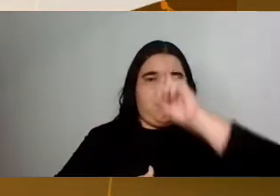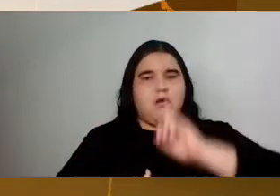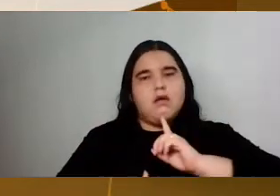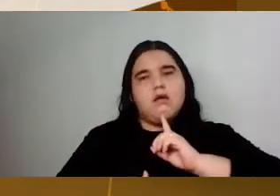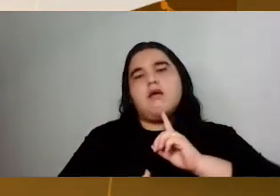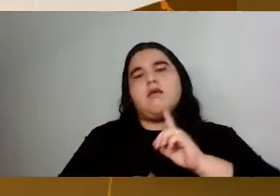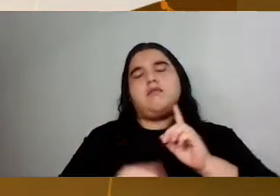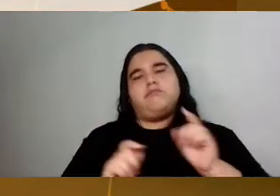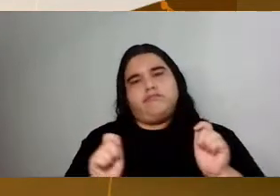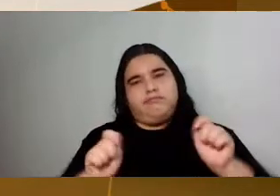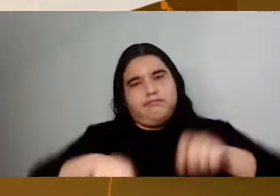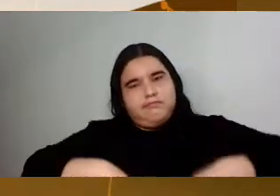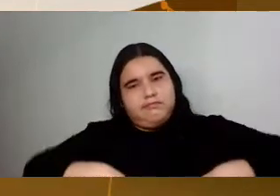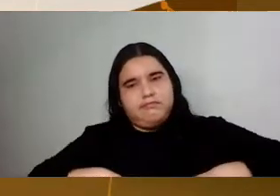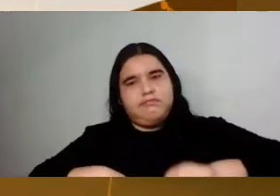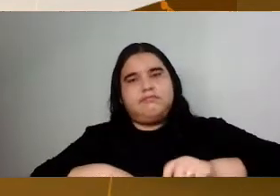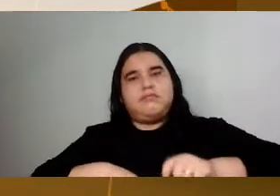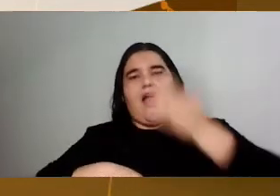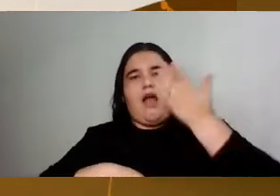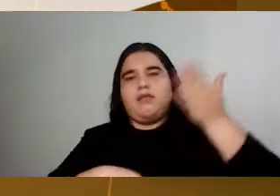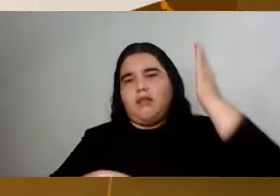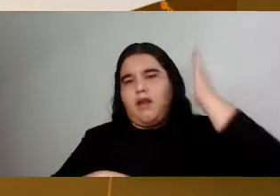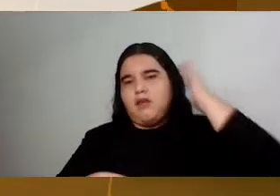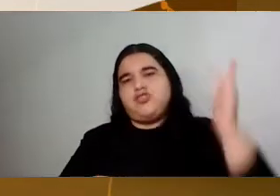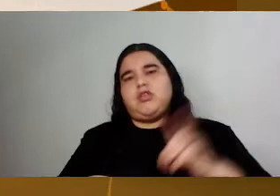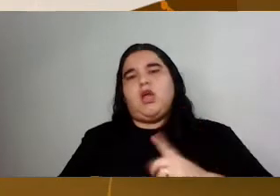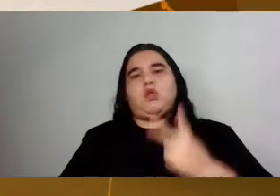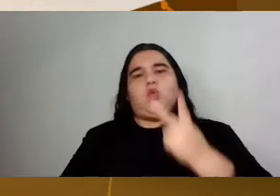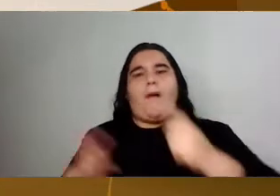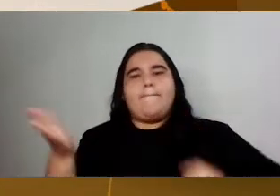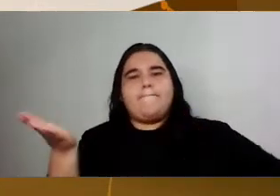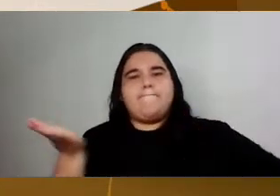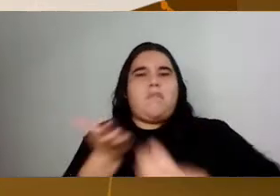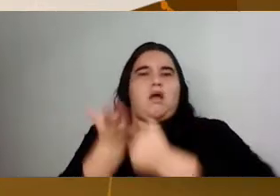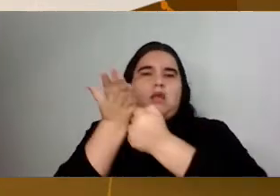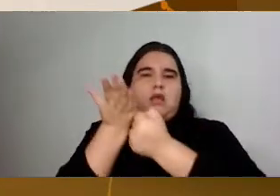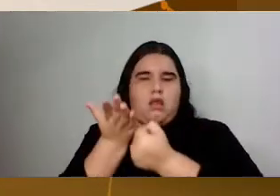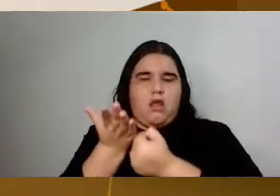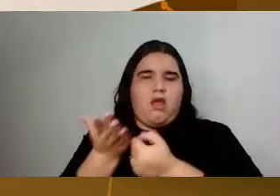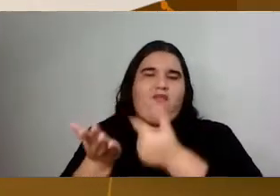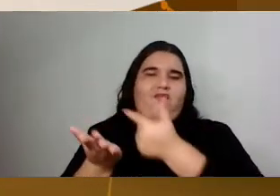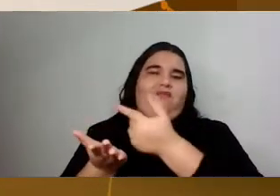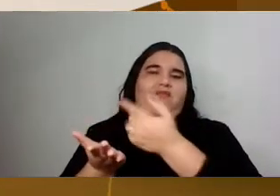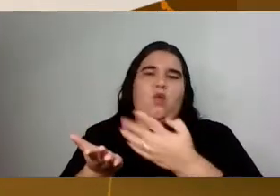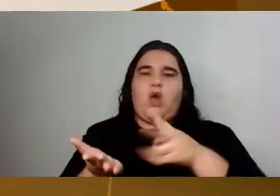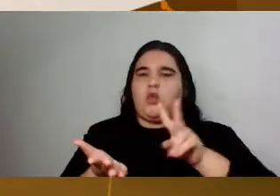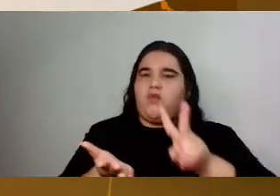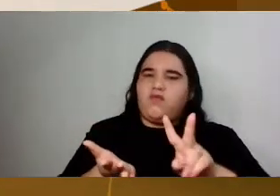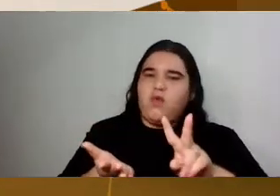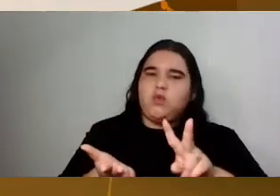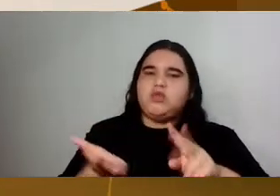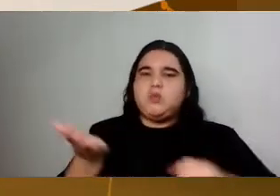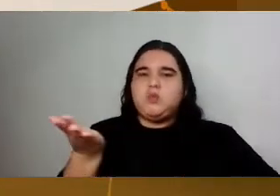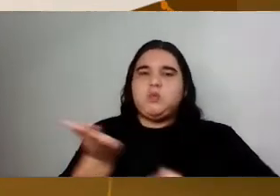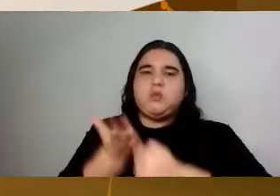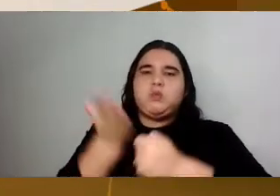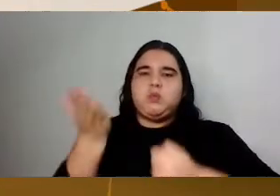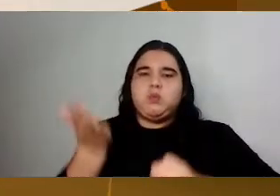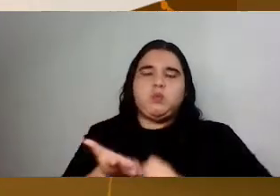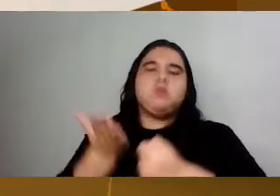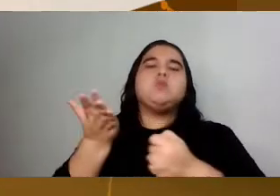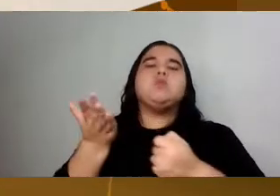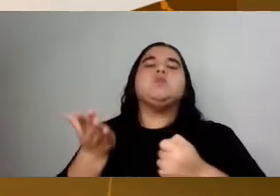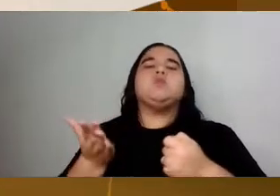manter, nós temos por trás dele duas baterias, que é a alimentação fica em 24 volts, para alimentar essa parte lógica que a gente falou,